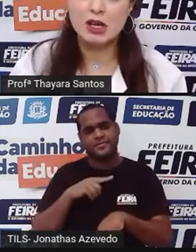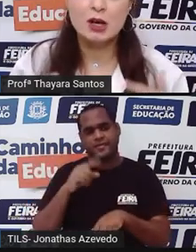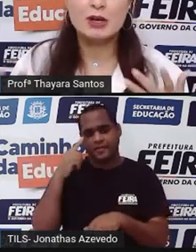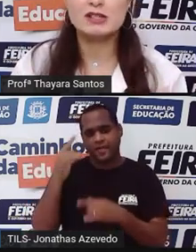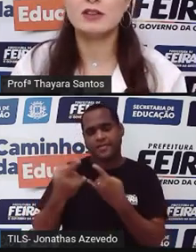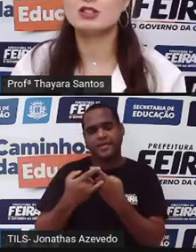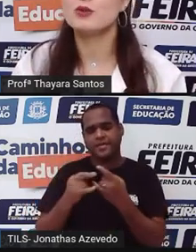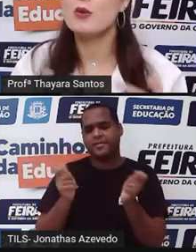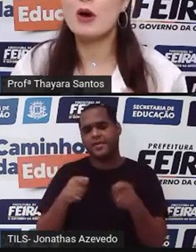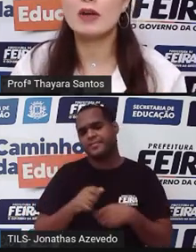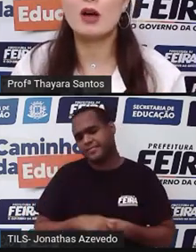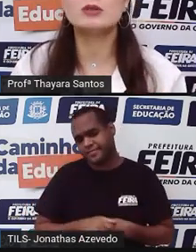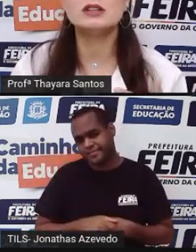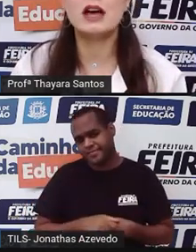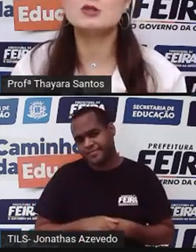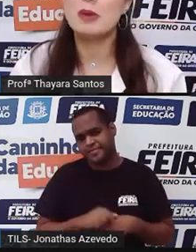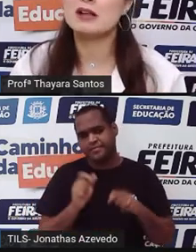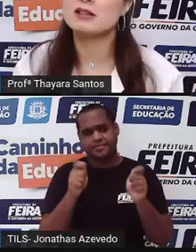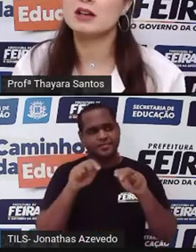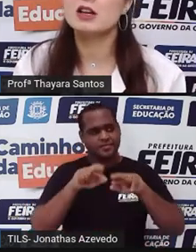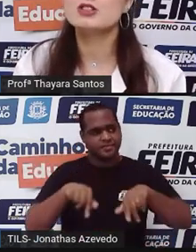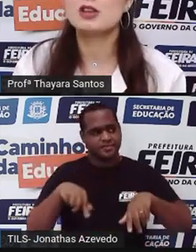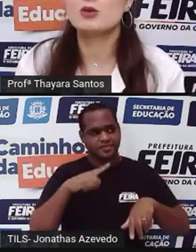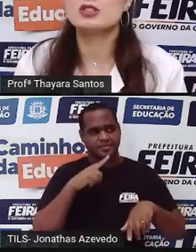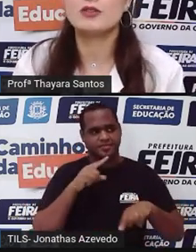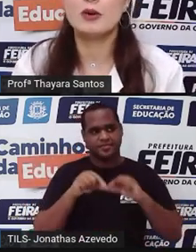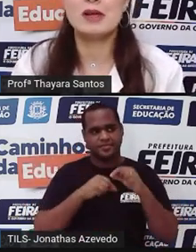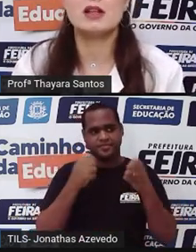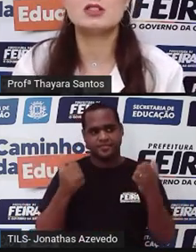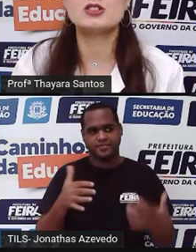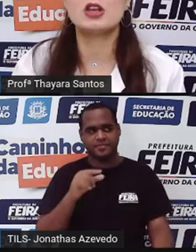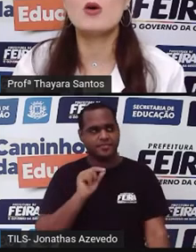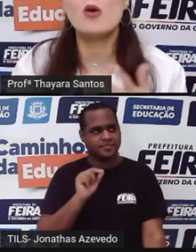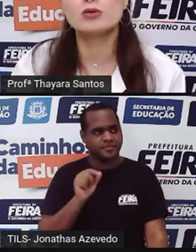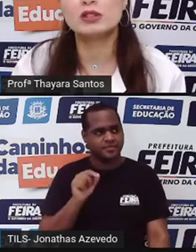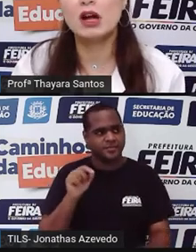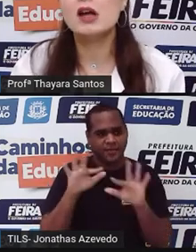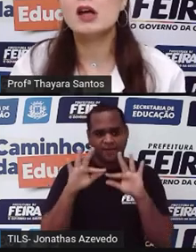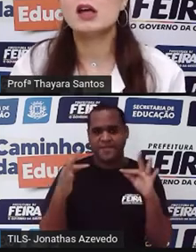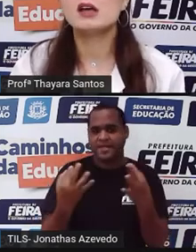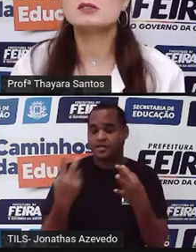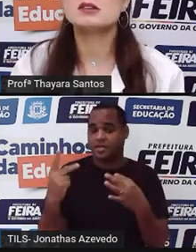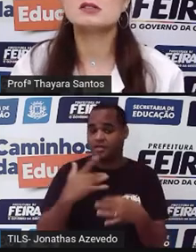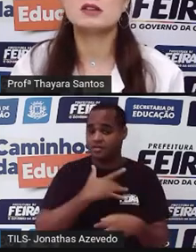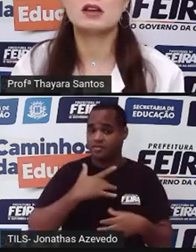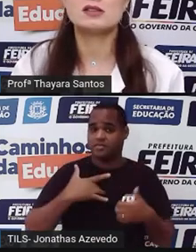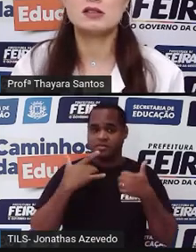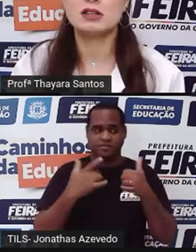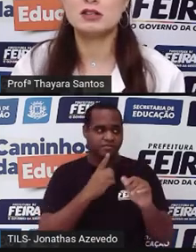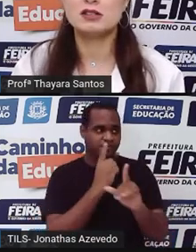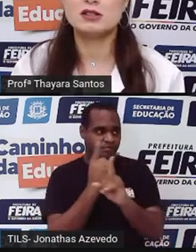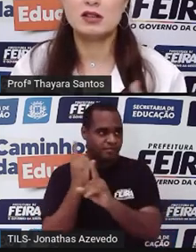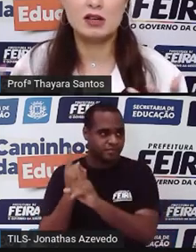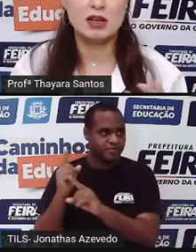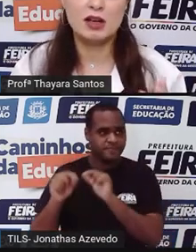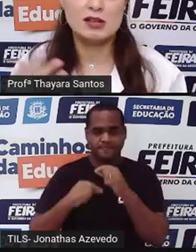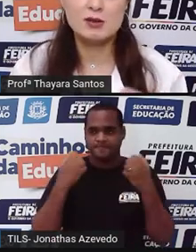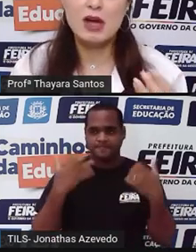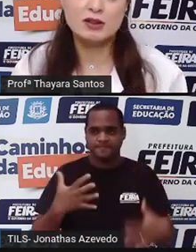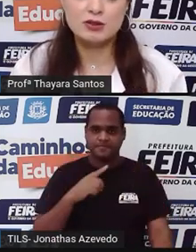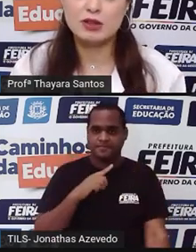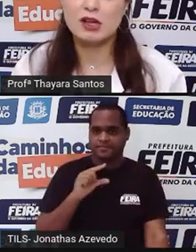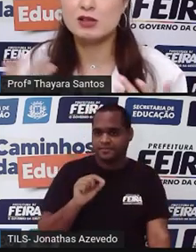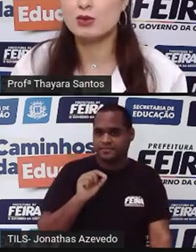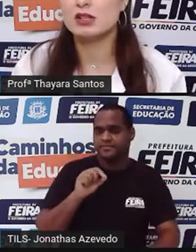preservativos preservativo em qualquer unidade básica de saúde da família a gente encontra esses esses